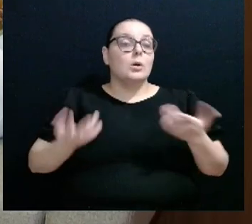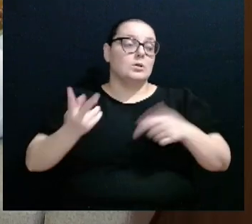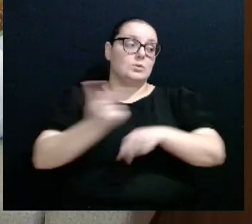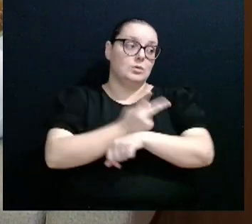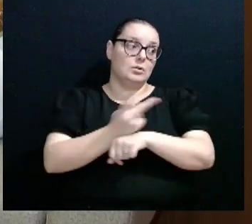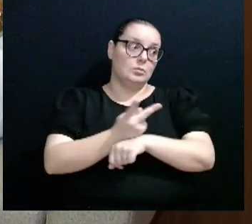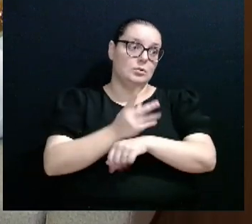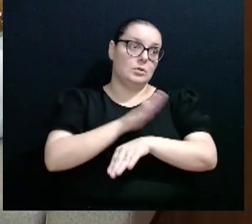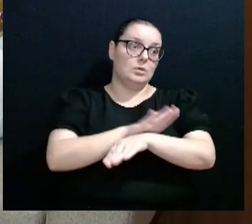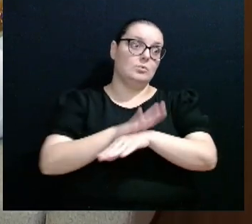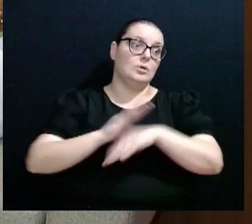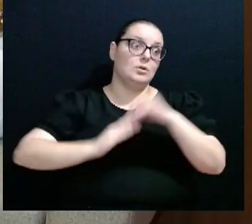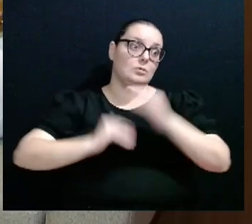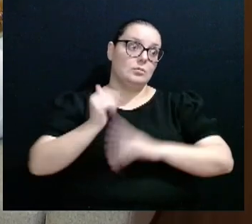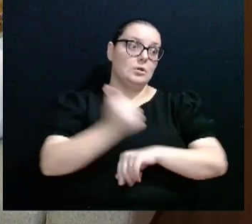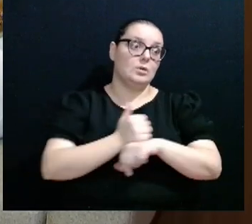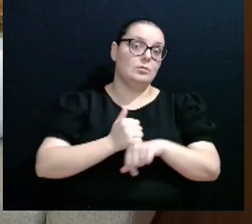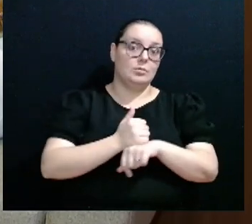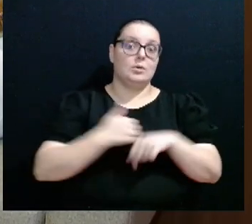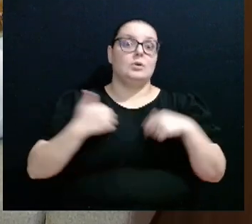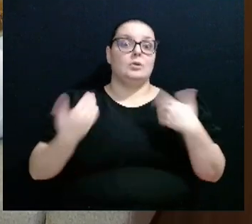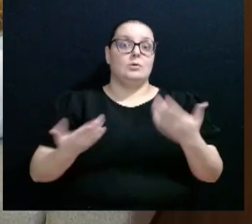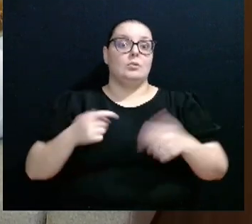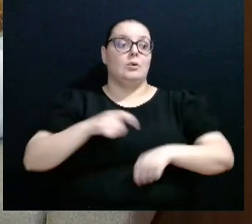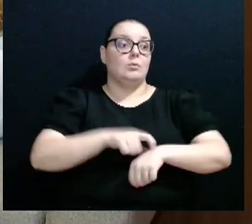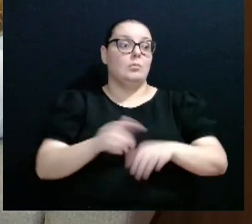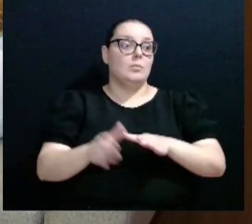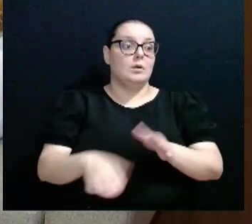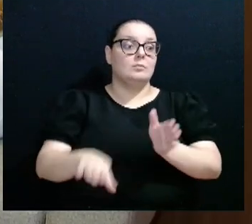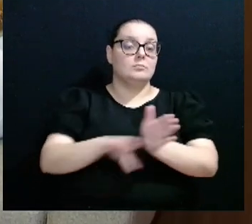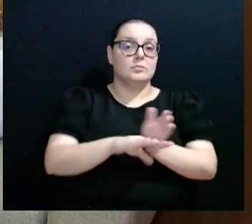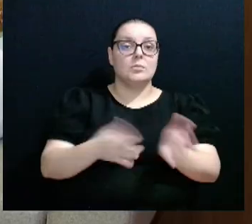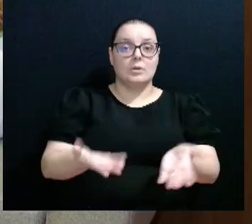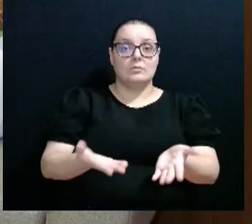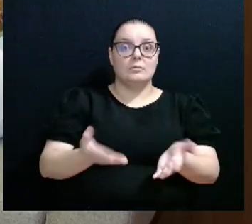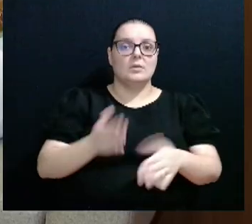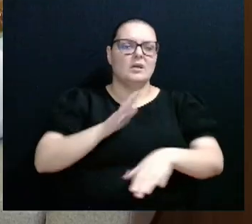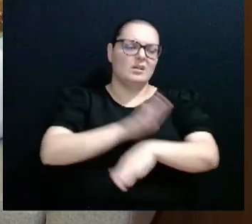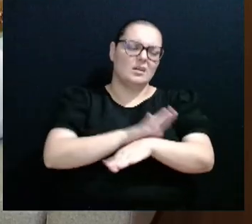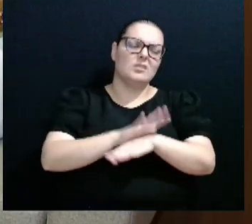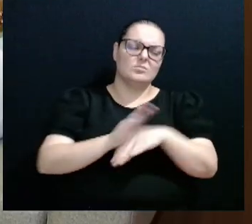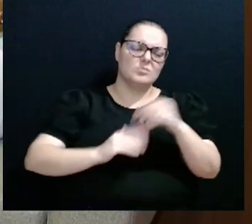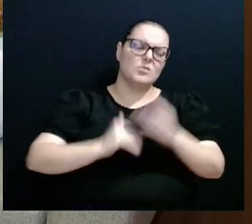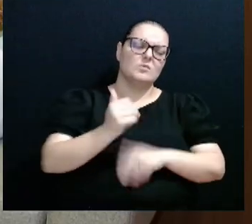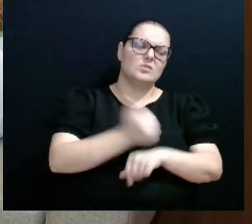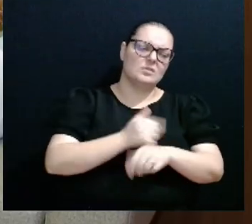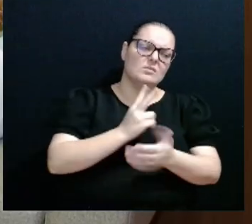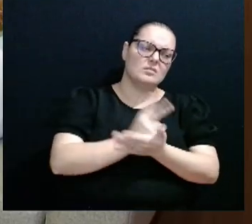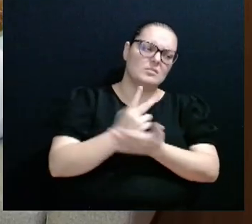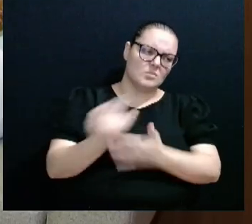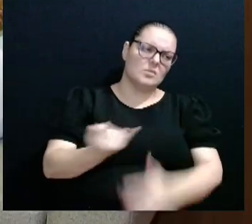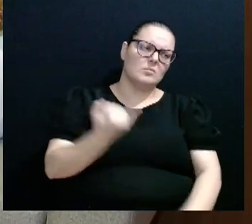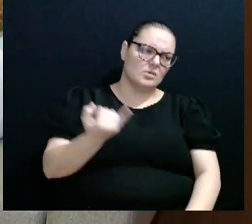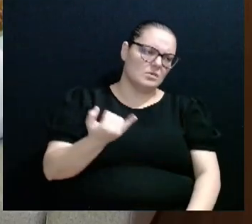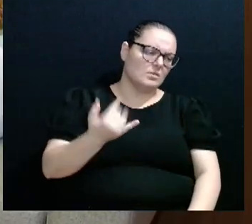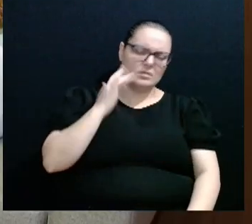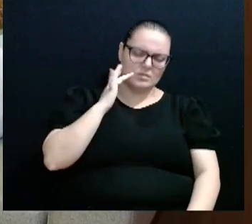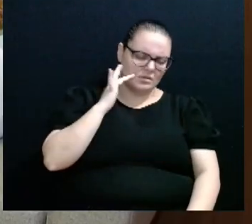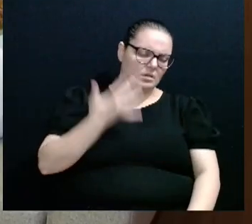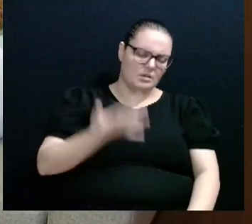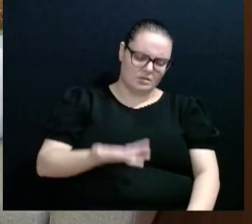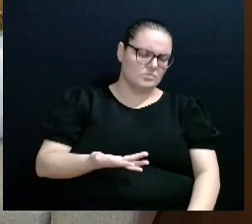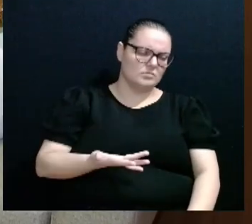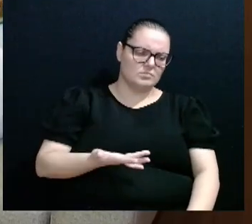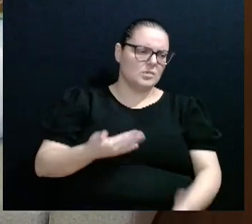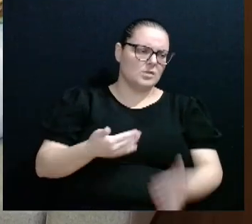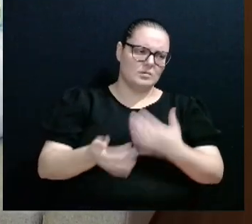que ponto que os pais chegam e eu acho que a ajuda profissional é sempre importante, né? Sim. Independentemente da situação.